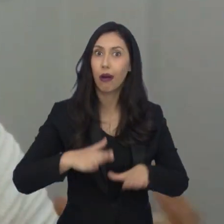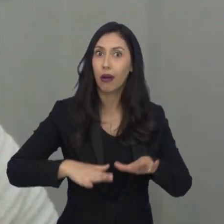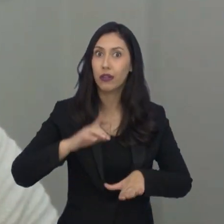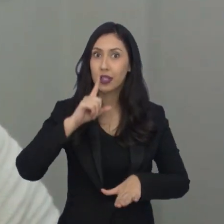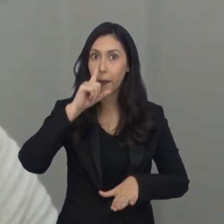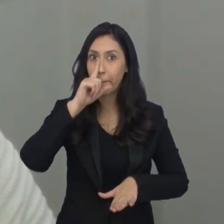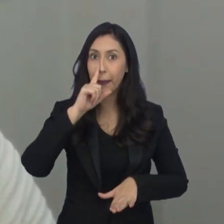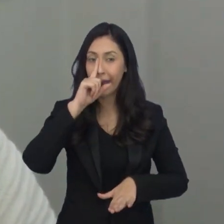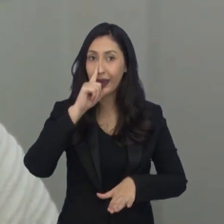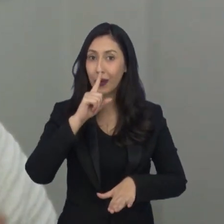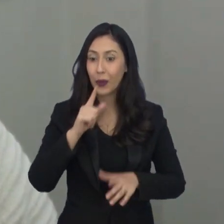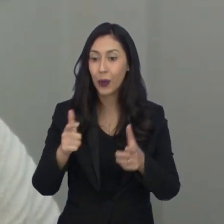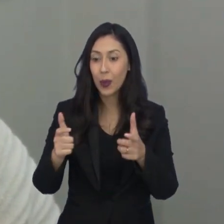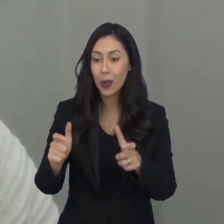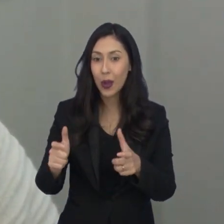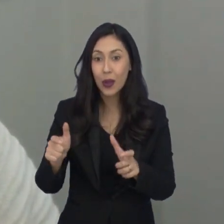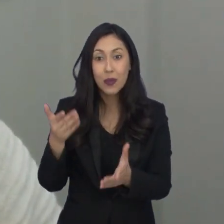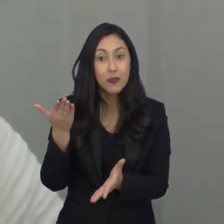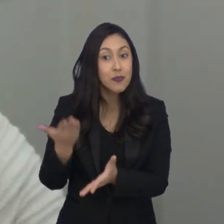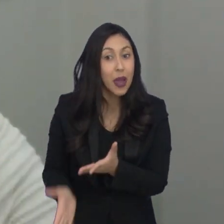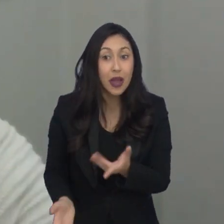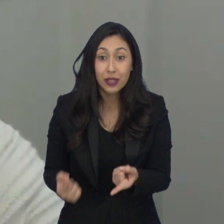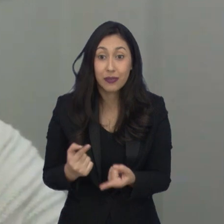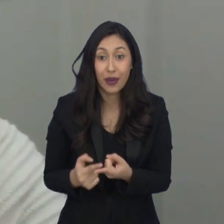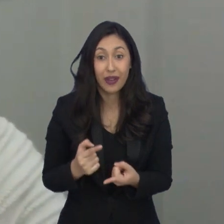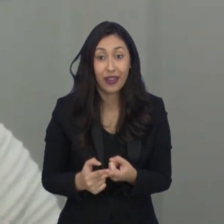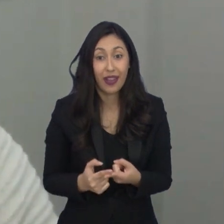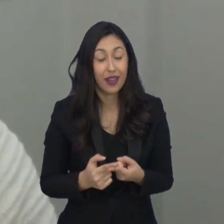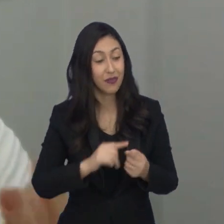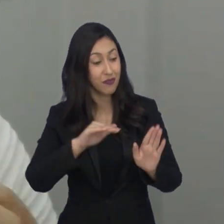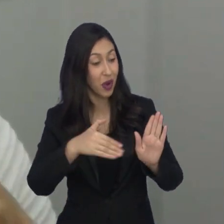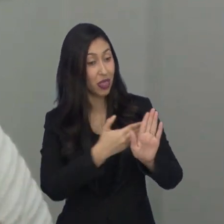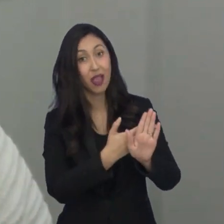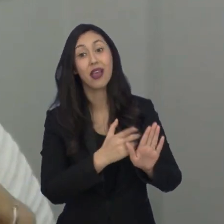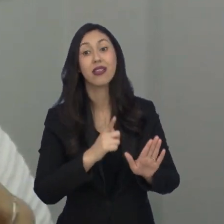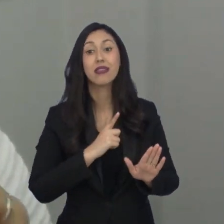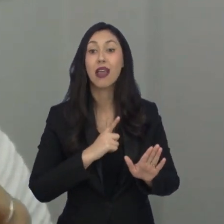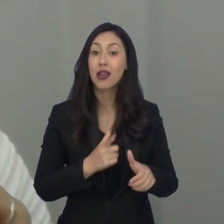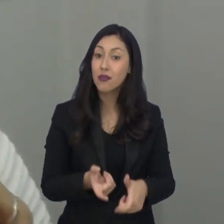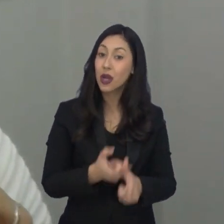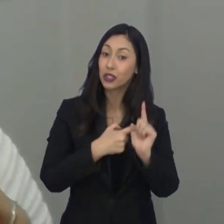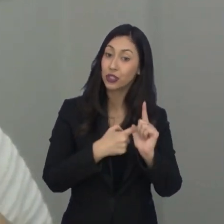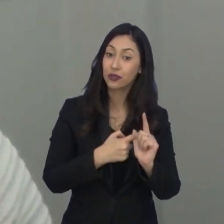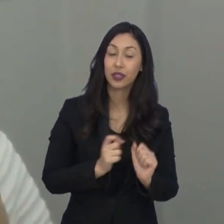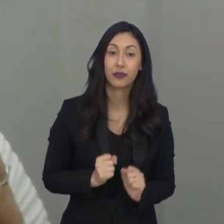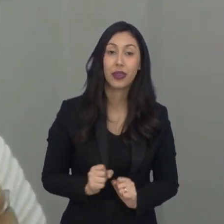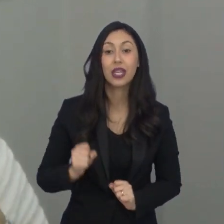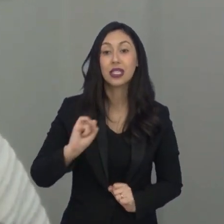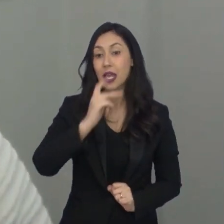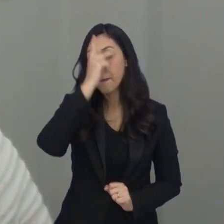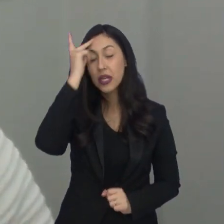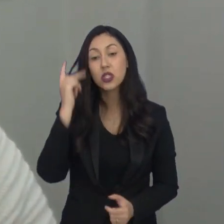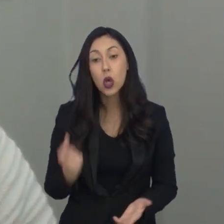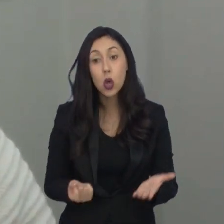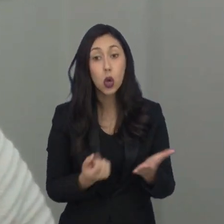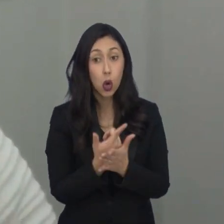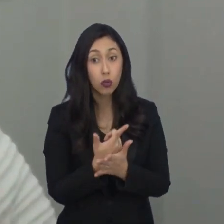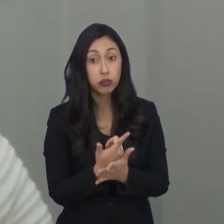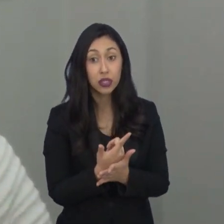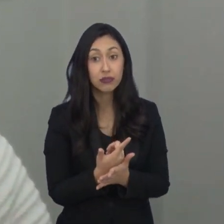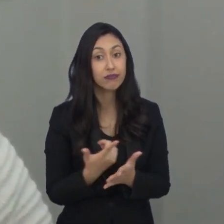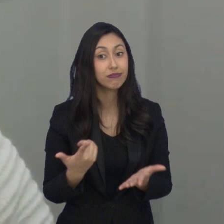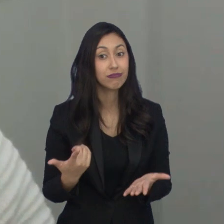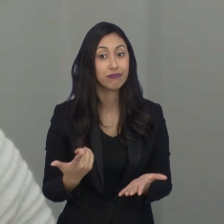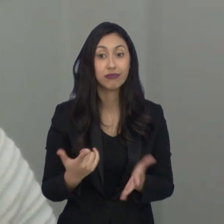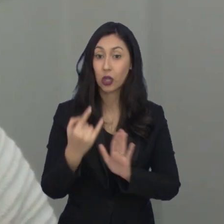perder o imóvel por uma penhora lá da área principal. A pessoa que compra o imóvel regular, com certeza não vai acontecer isso,